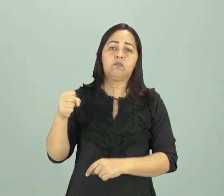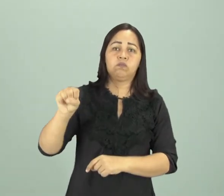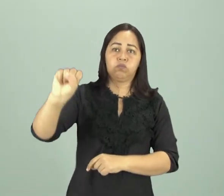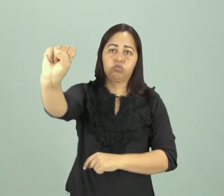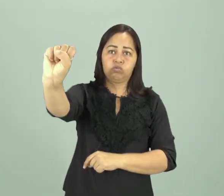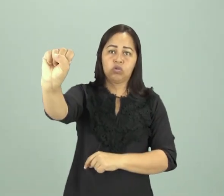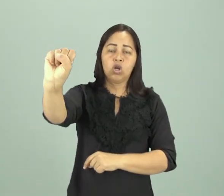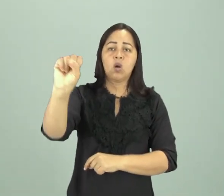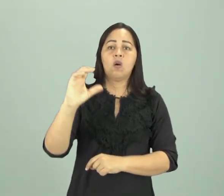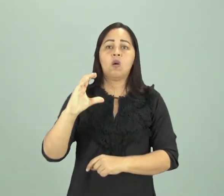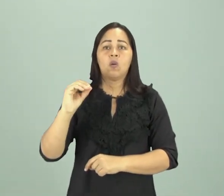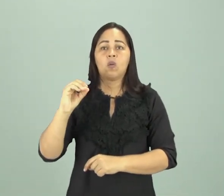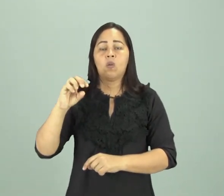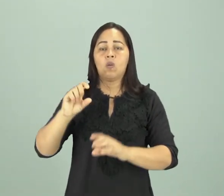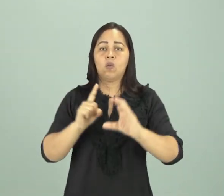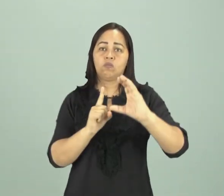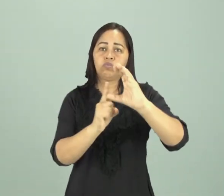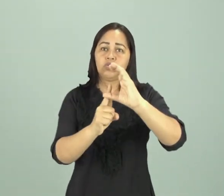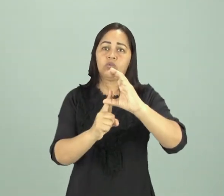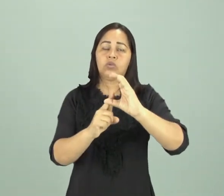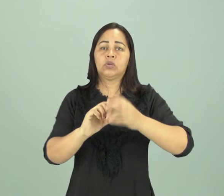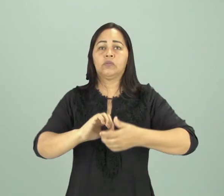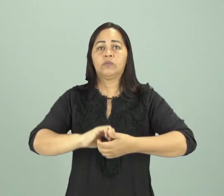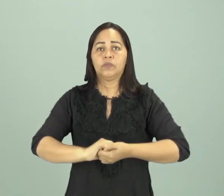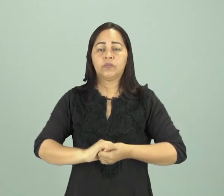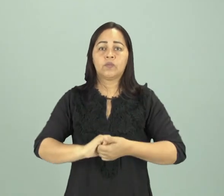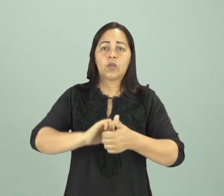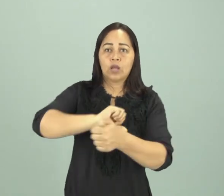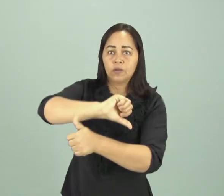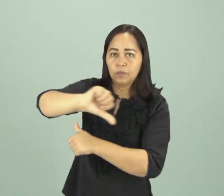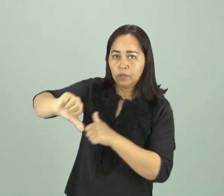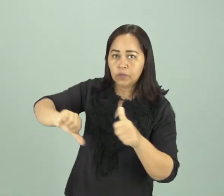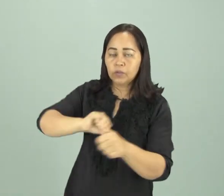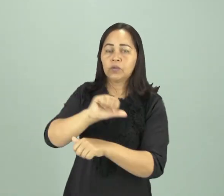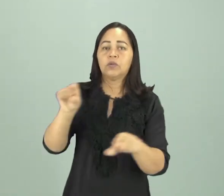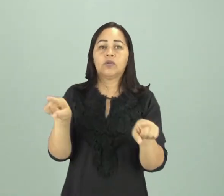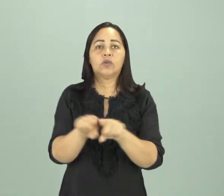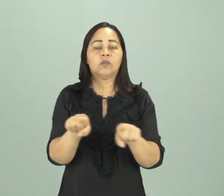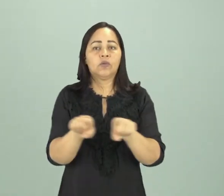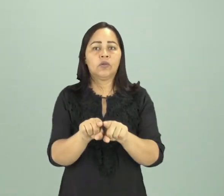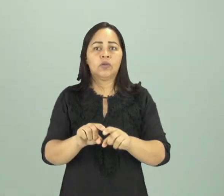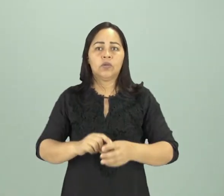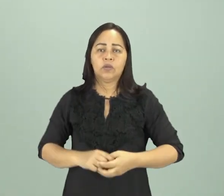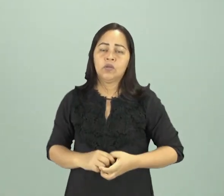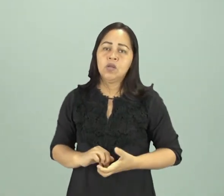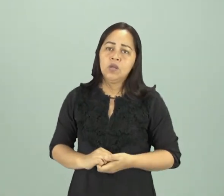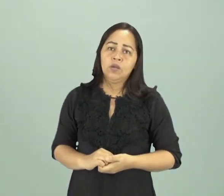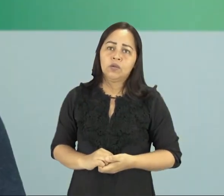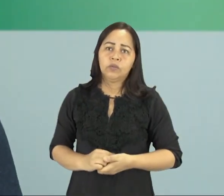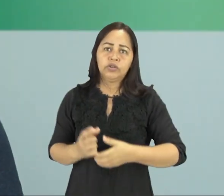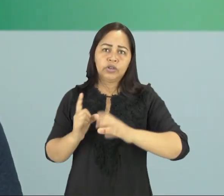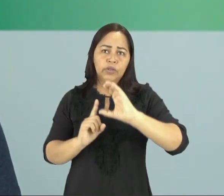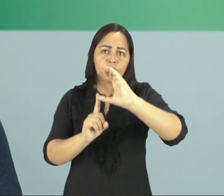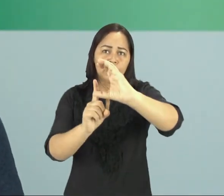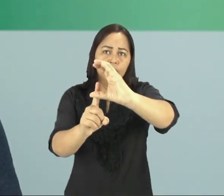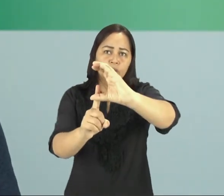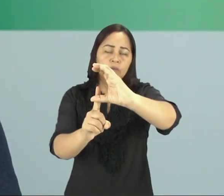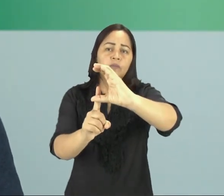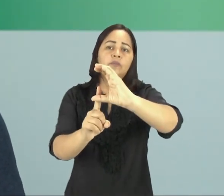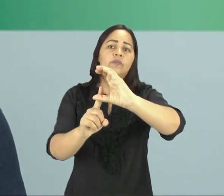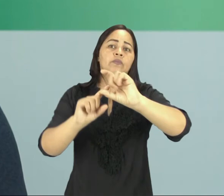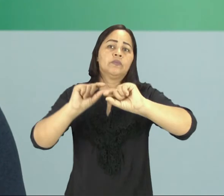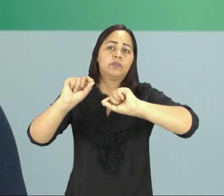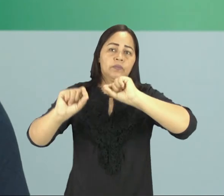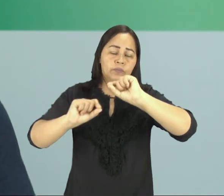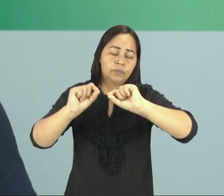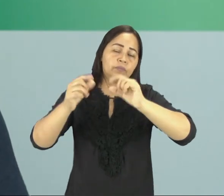que Pablo Neruda passou a mudar o seu tom lírico para um tom épico dentro de suas